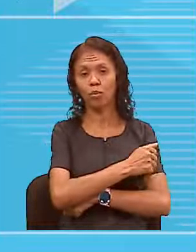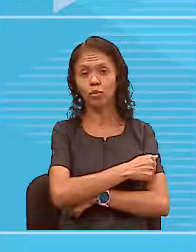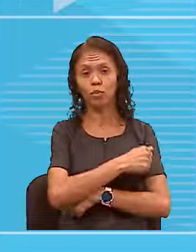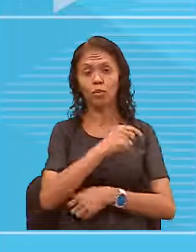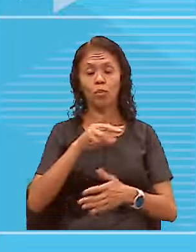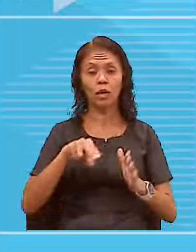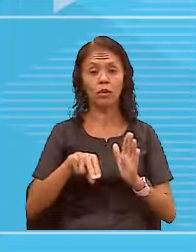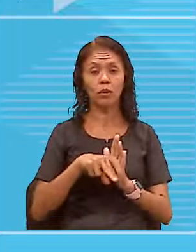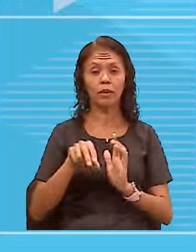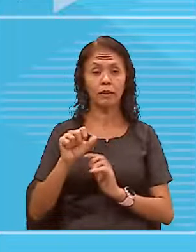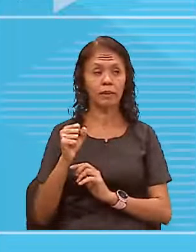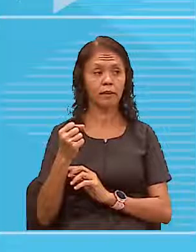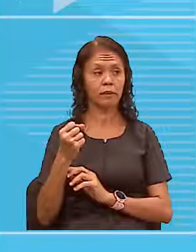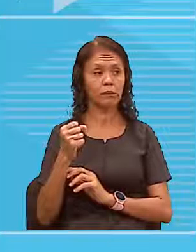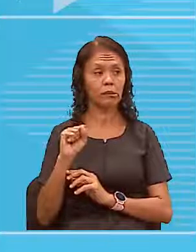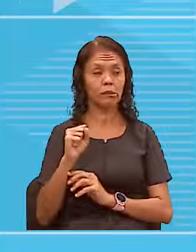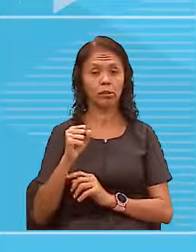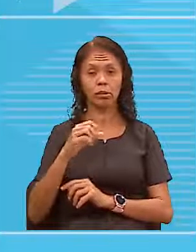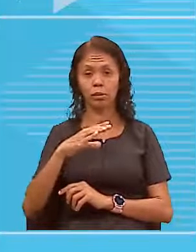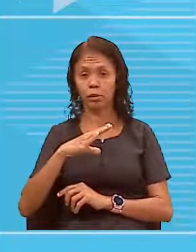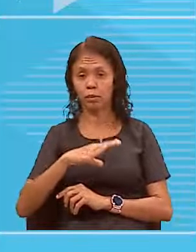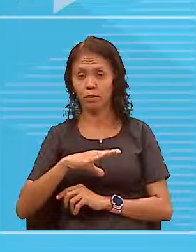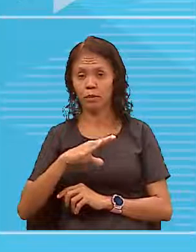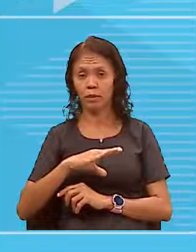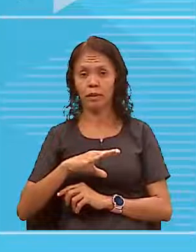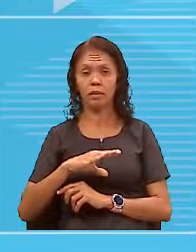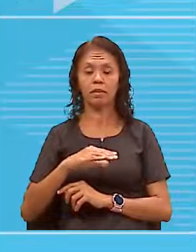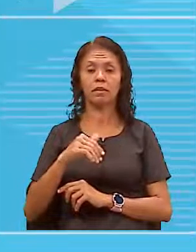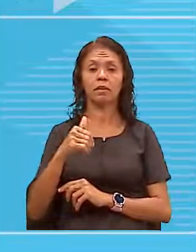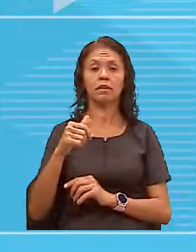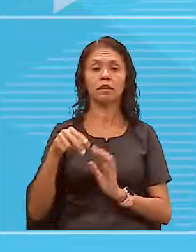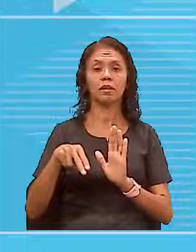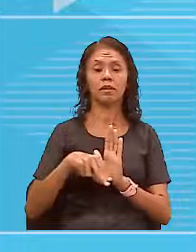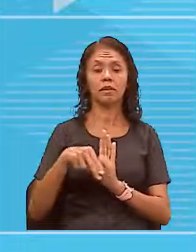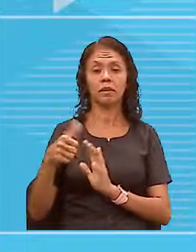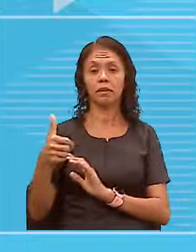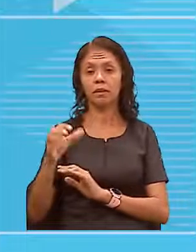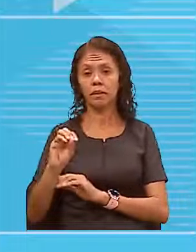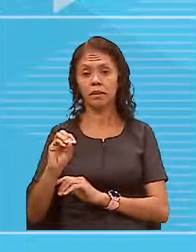português e tirou 10 em matemática.